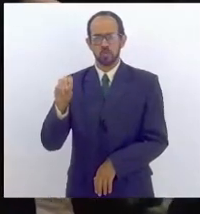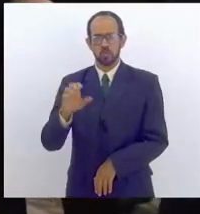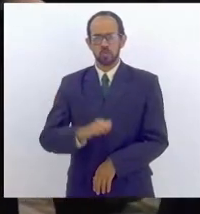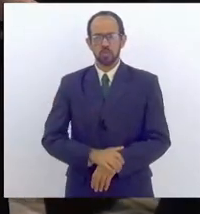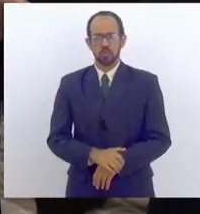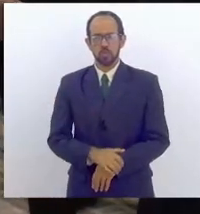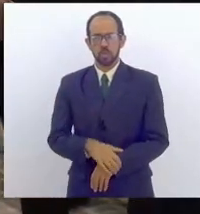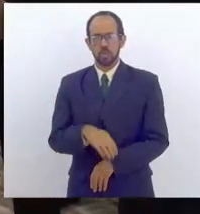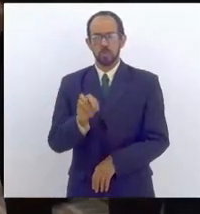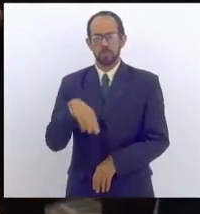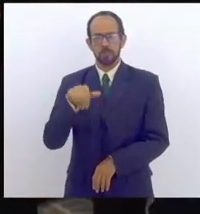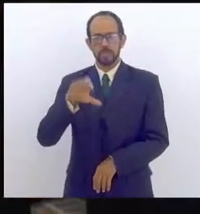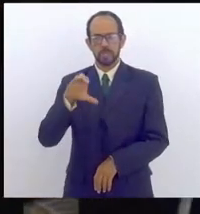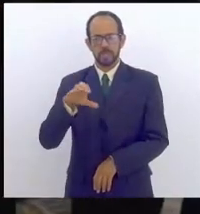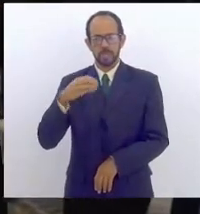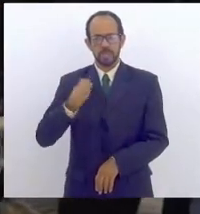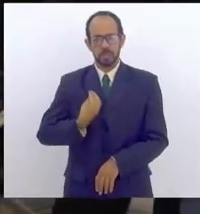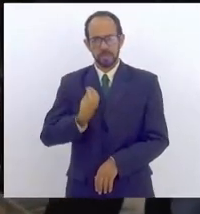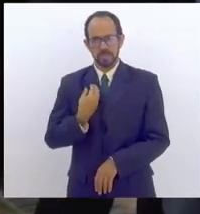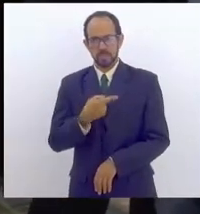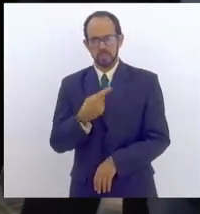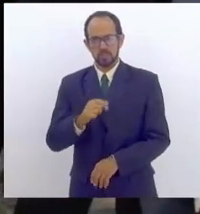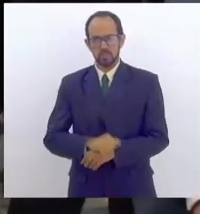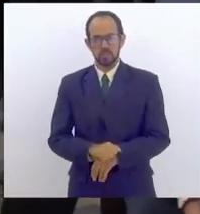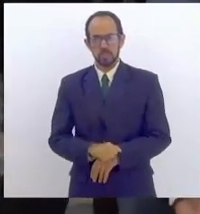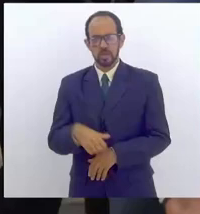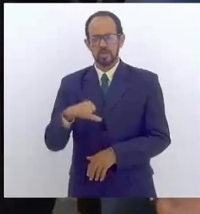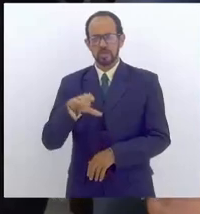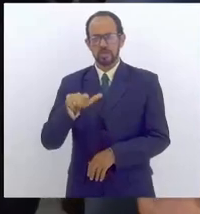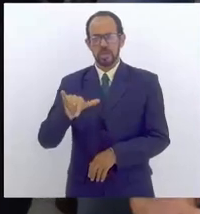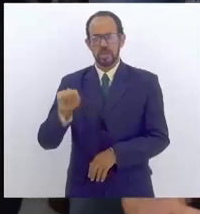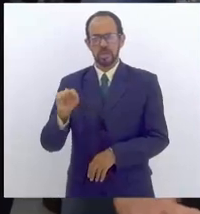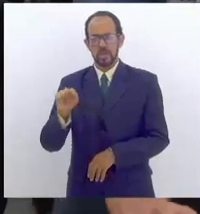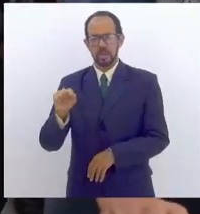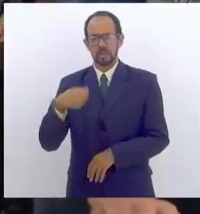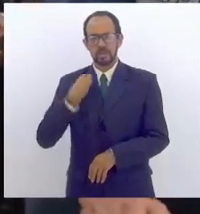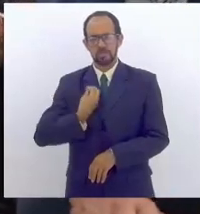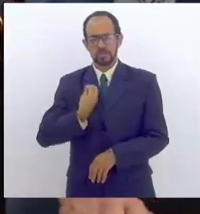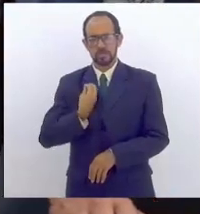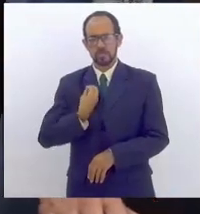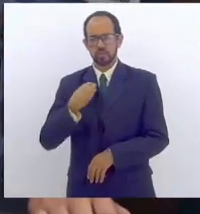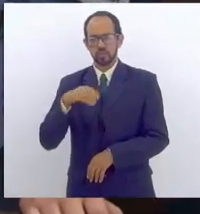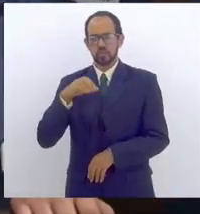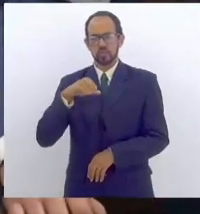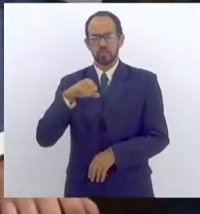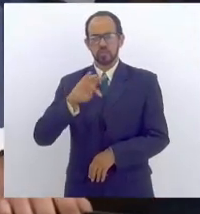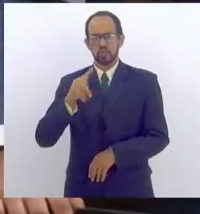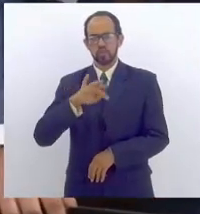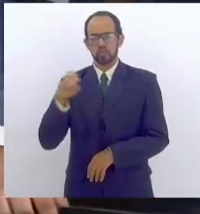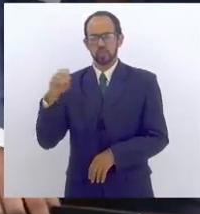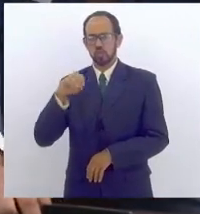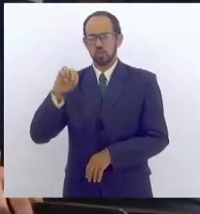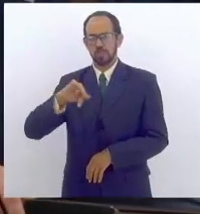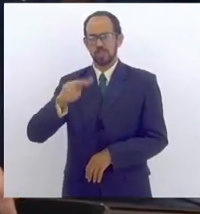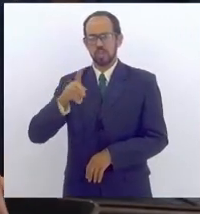Carlos Mink está aqui. Deputada Célia Jordão, está aqui. Deputado Chico Machado.